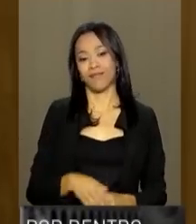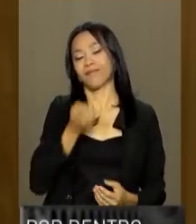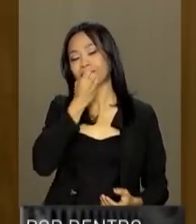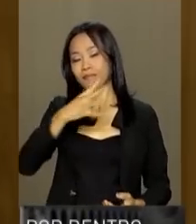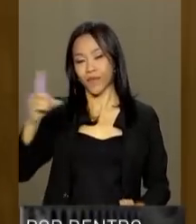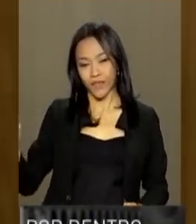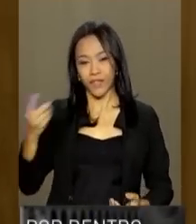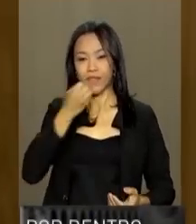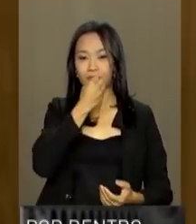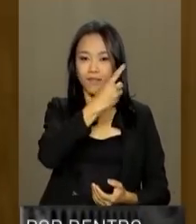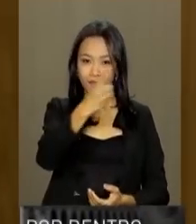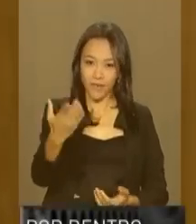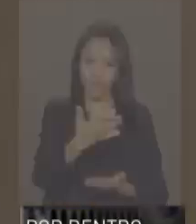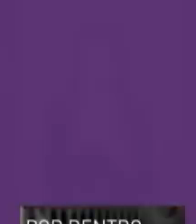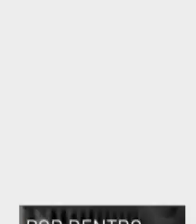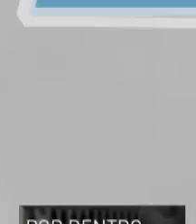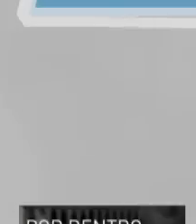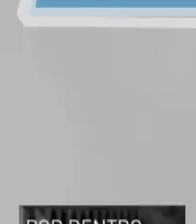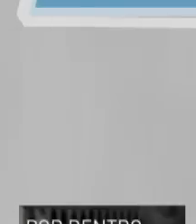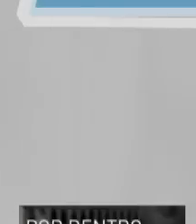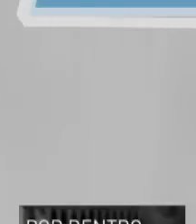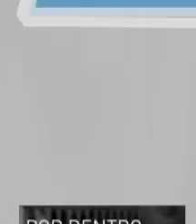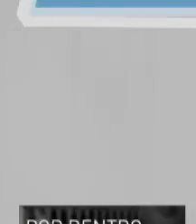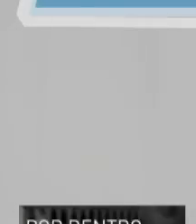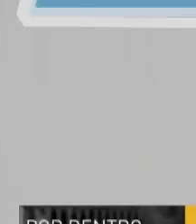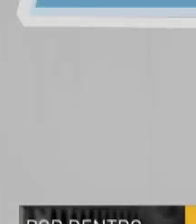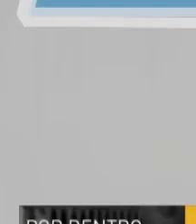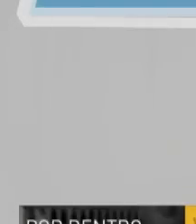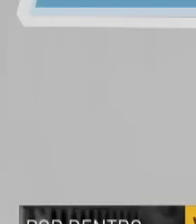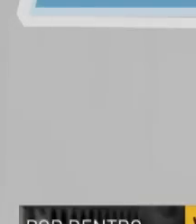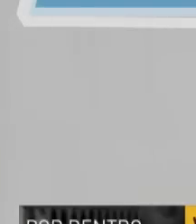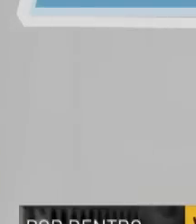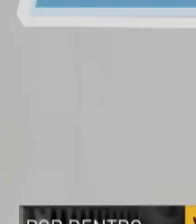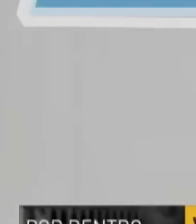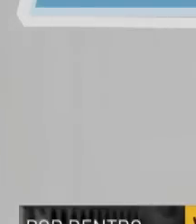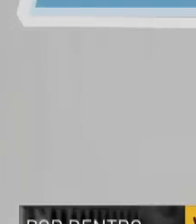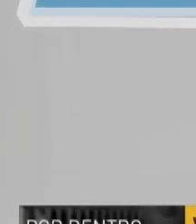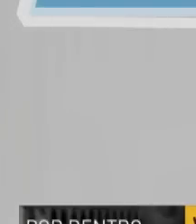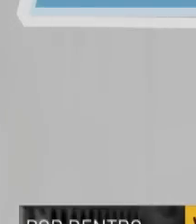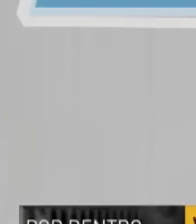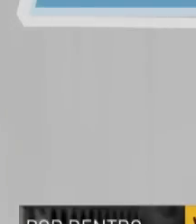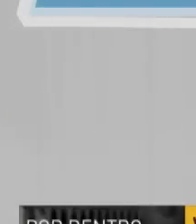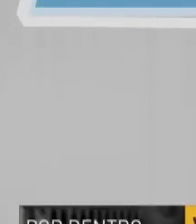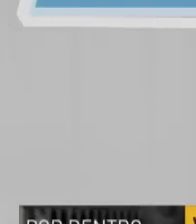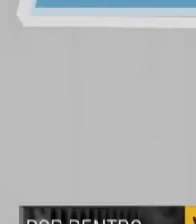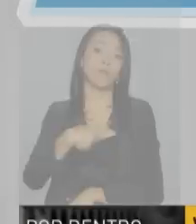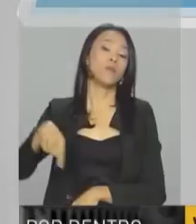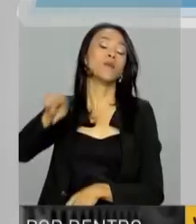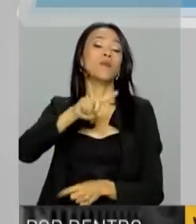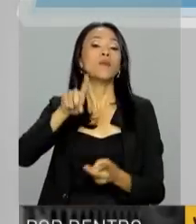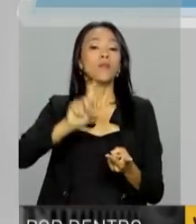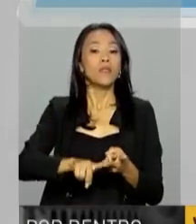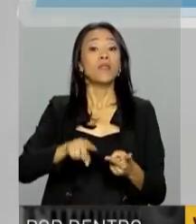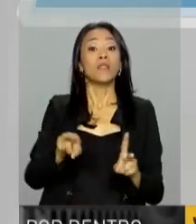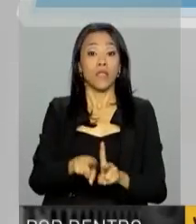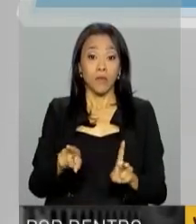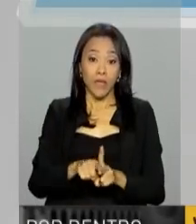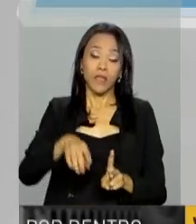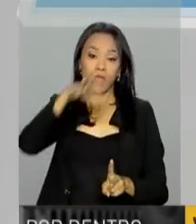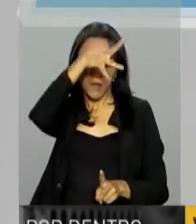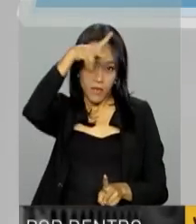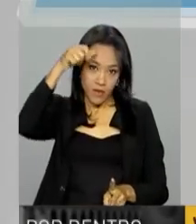você além da rádio nacional de brasília também estamos em rede com a rádio nacional do rio de janeiro rádio nacional da amazônia